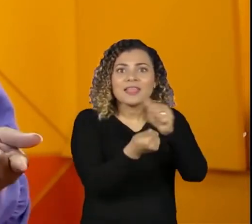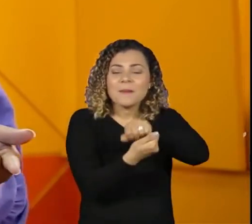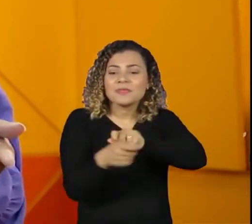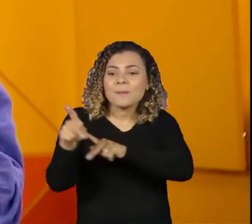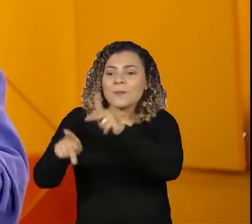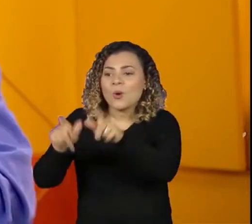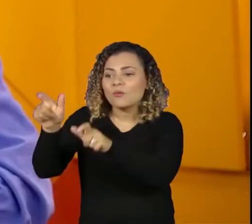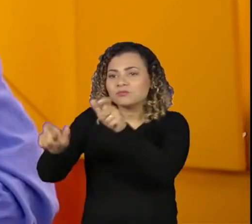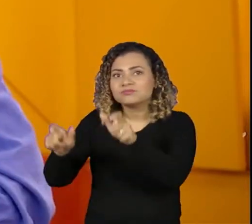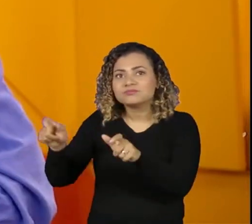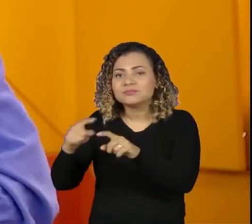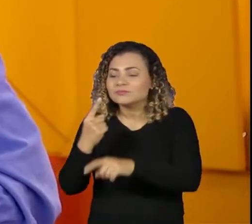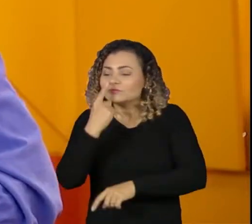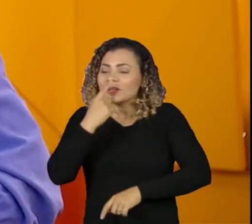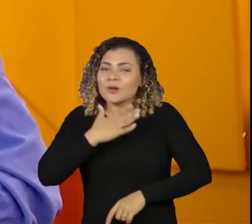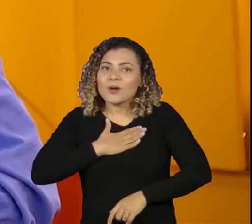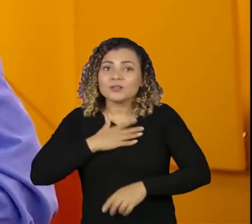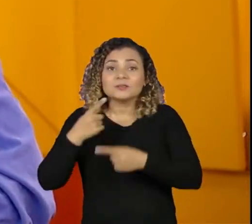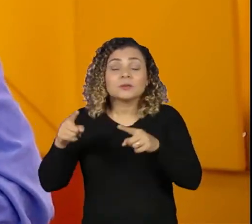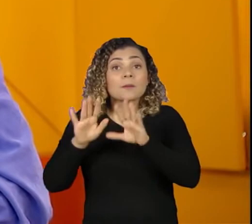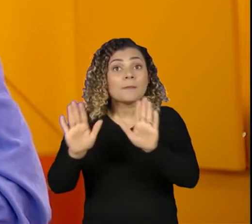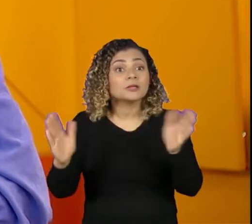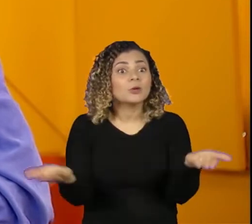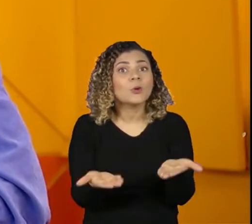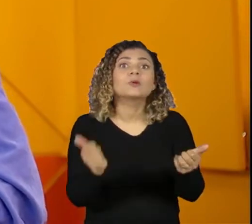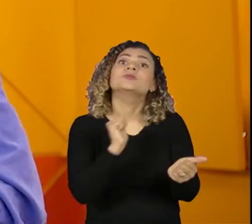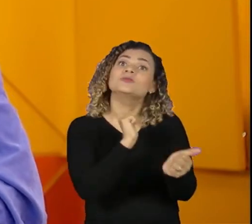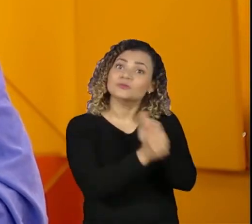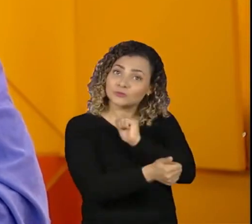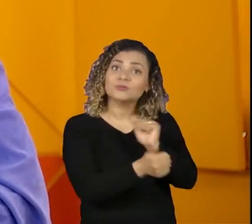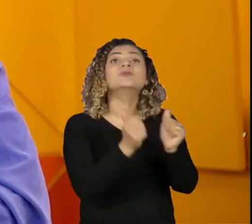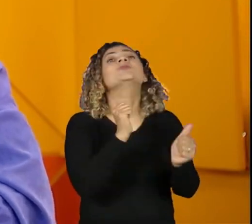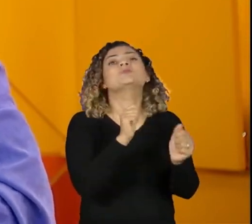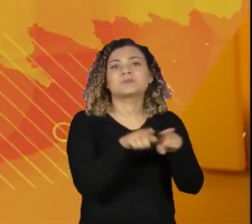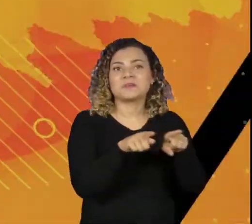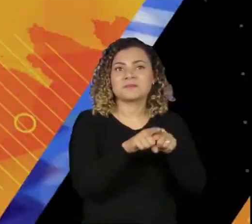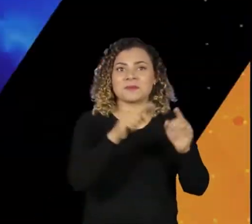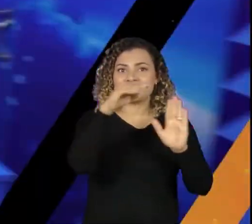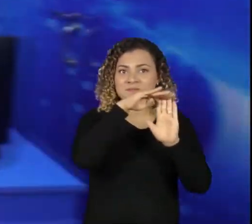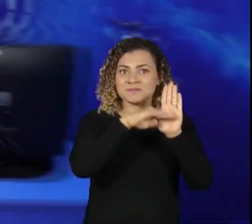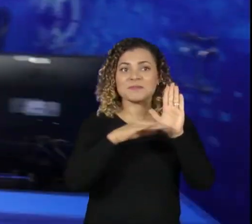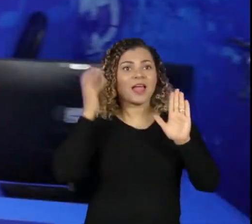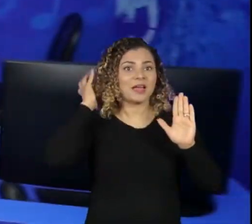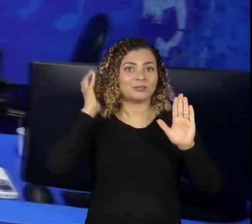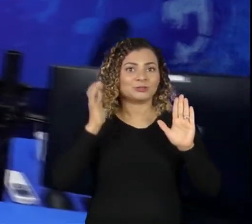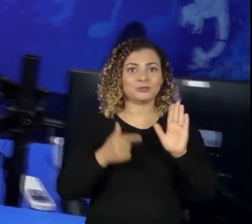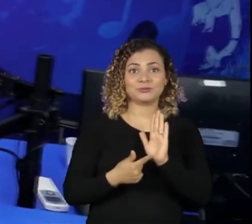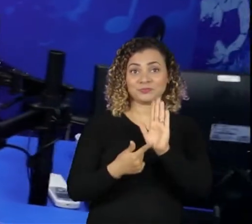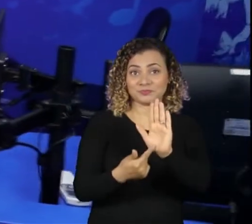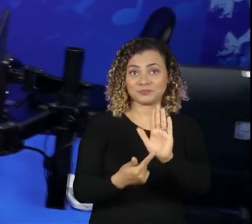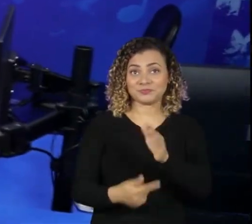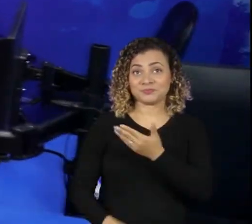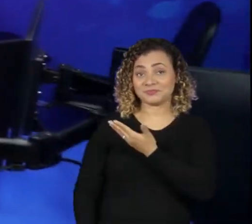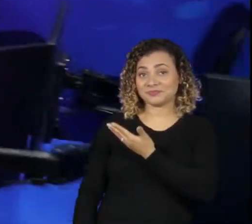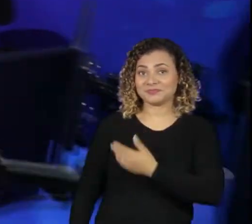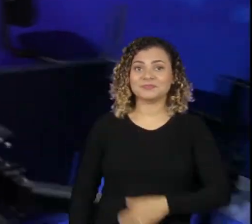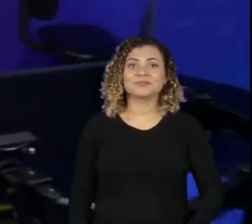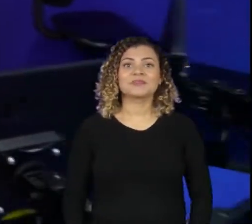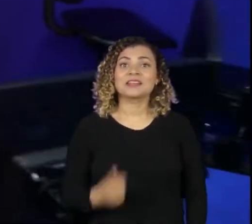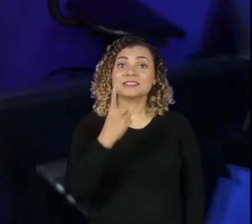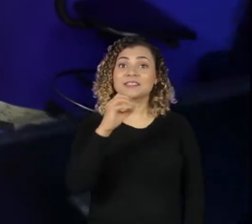aí apostou no rap. Principal divulgadora do hip hop paulista, a 105 FM, teve que se adaptar ao